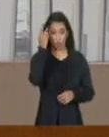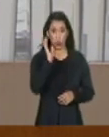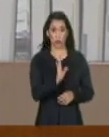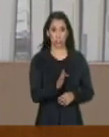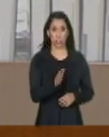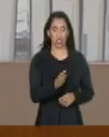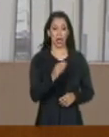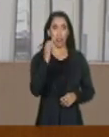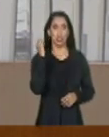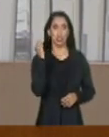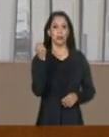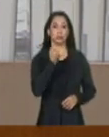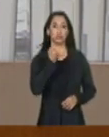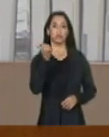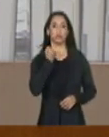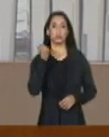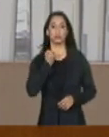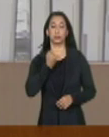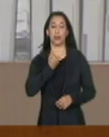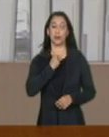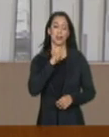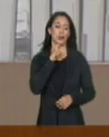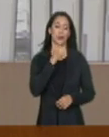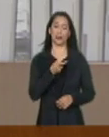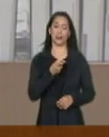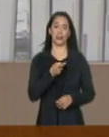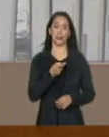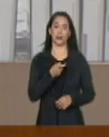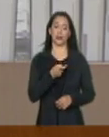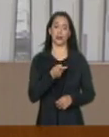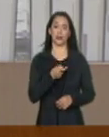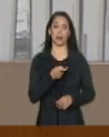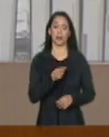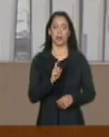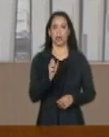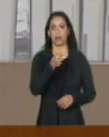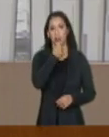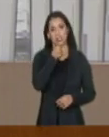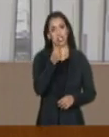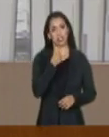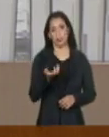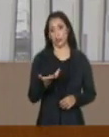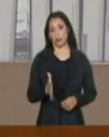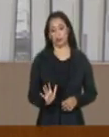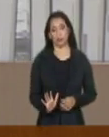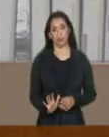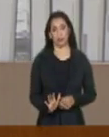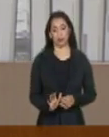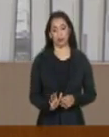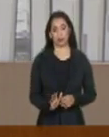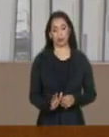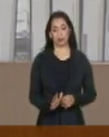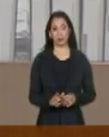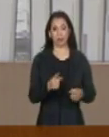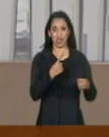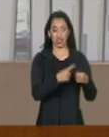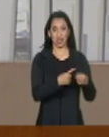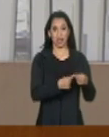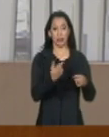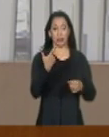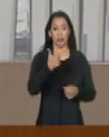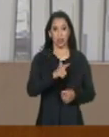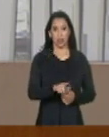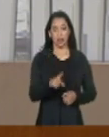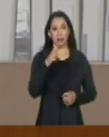suicídio, todos mal sucedidos. Mas esses se recusaram a dar entrevistas. Santa Maria repete o fenômeno visto